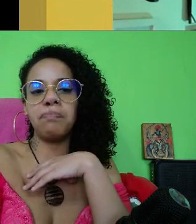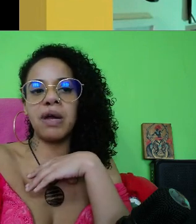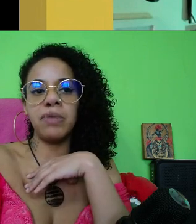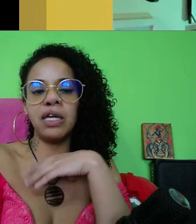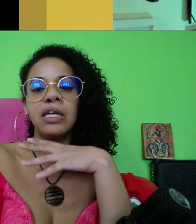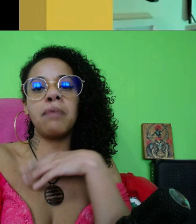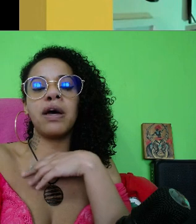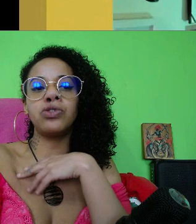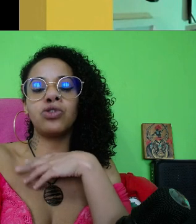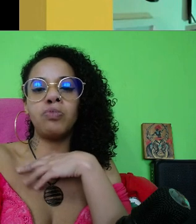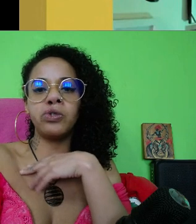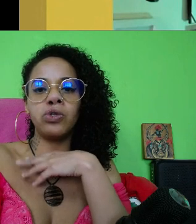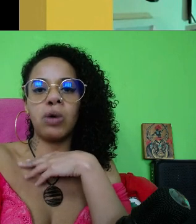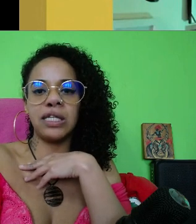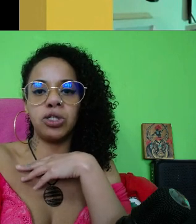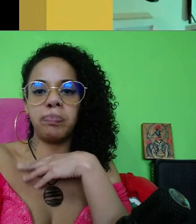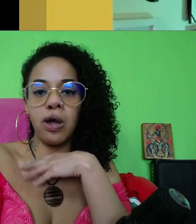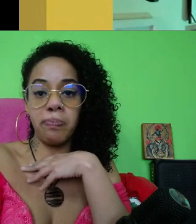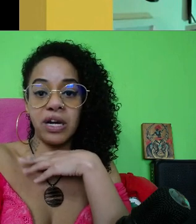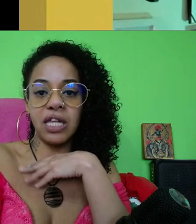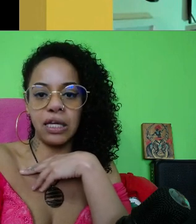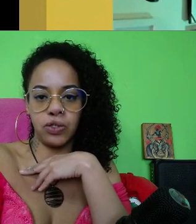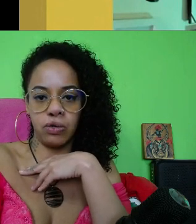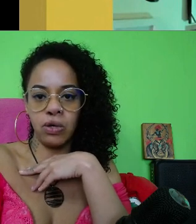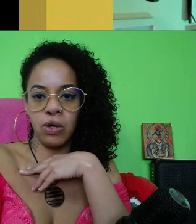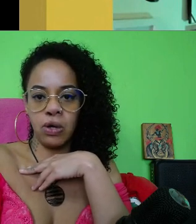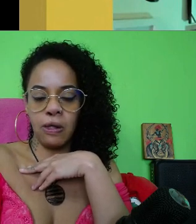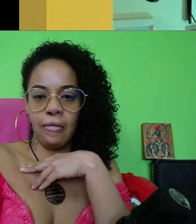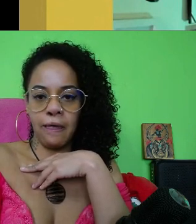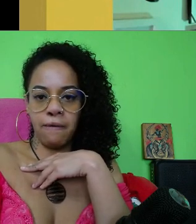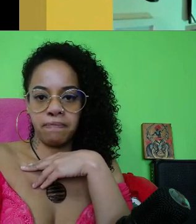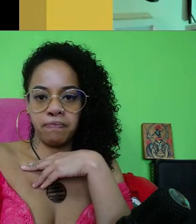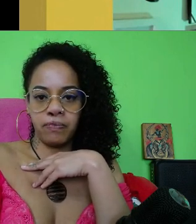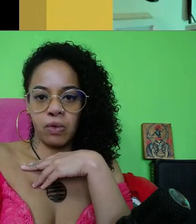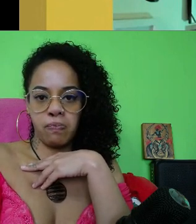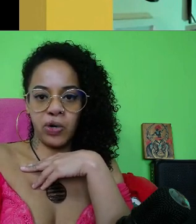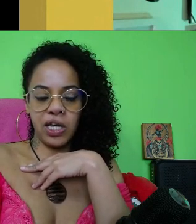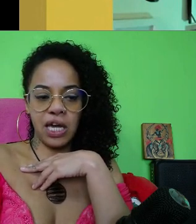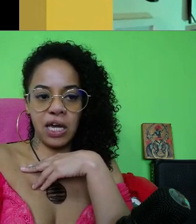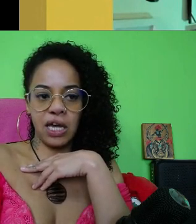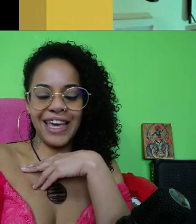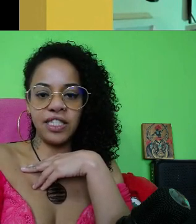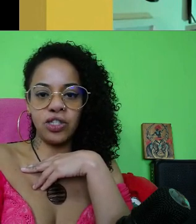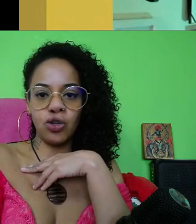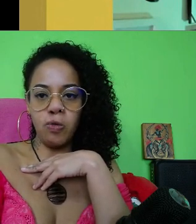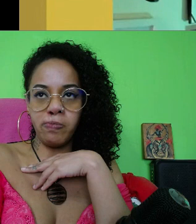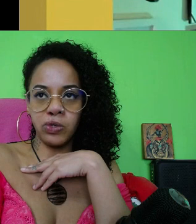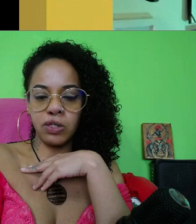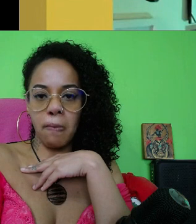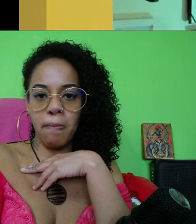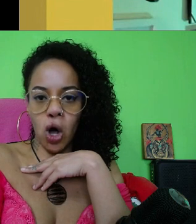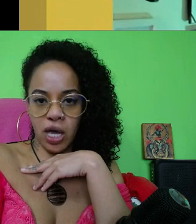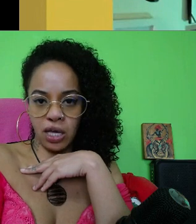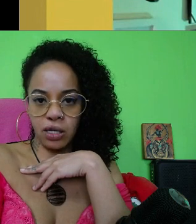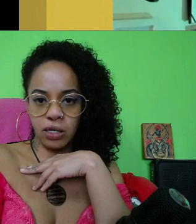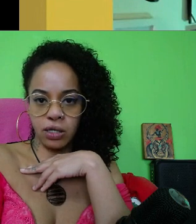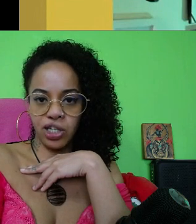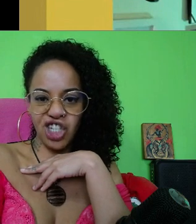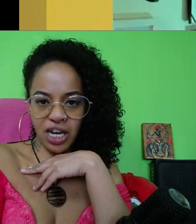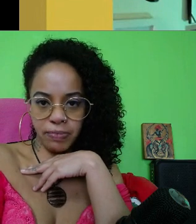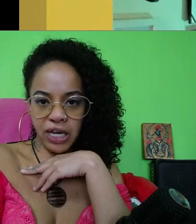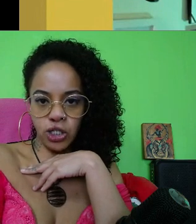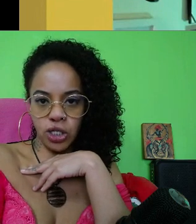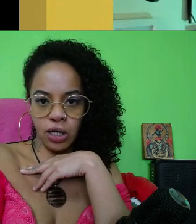direcionada nem para mim nem para os grupos os quais eu pertenço porque esses grupos morrem